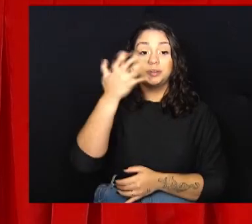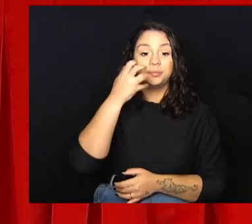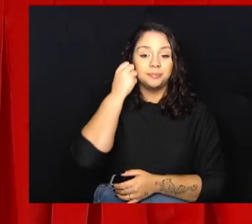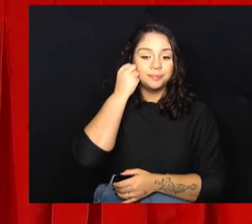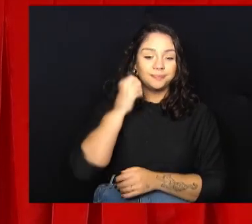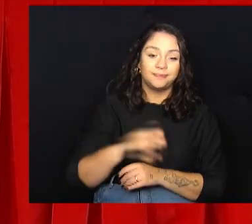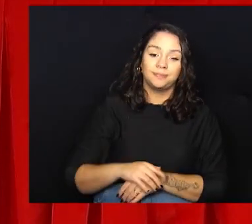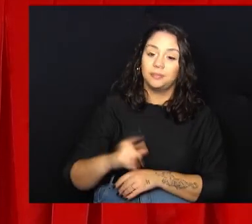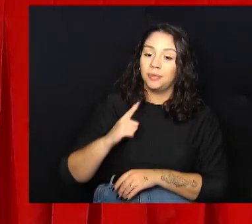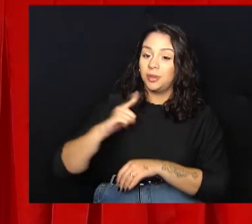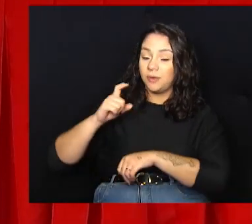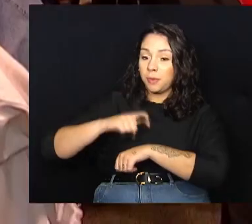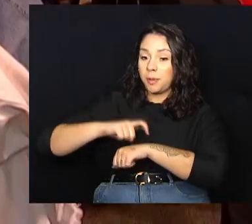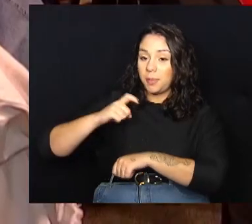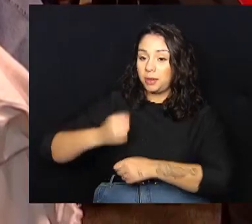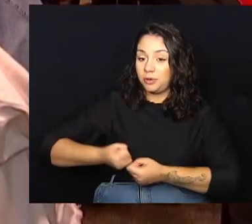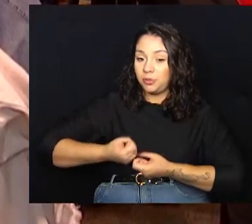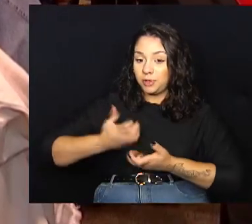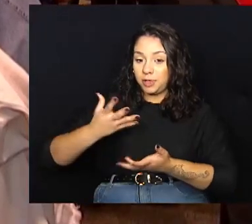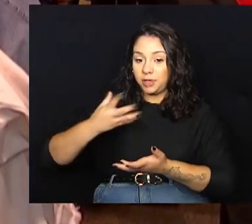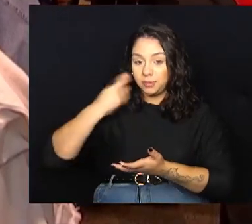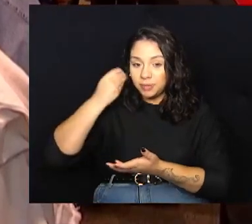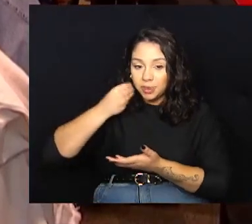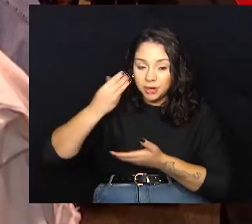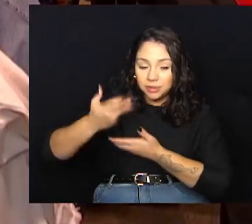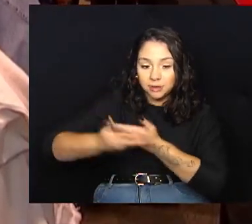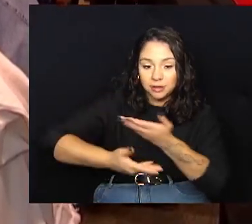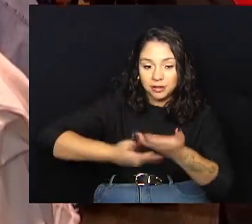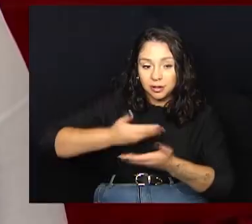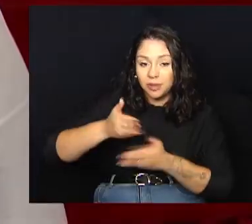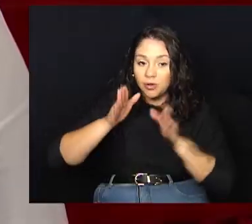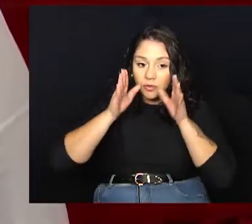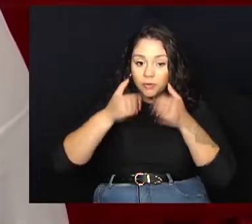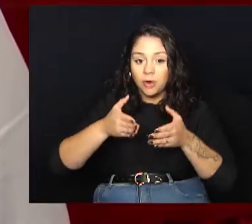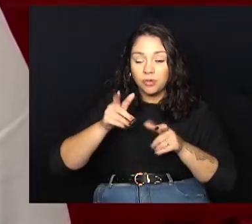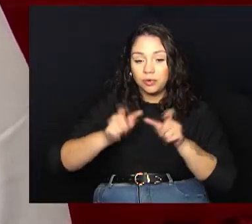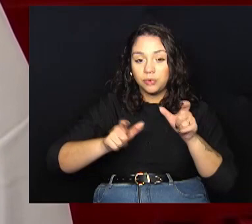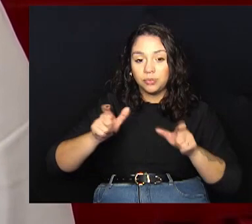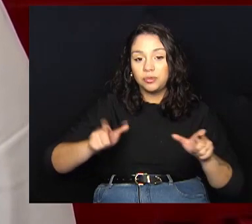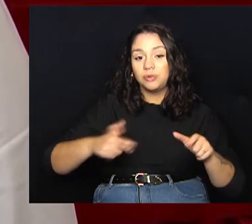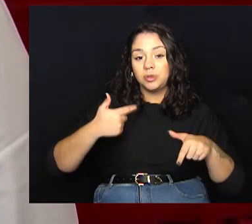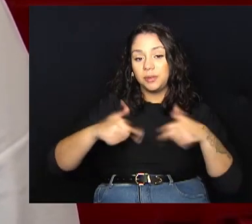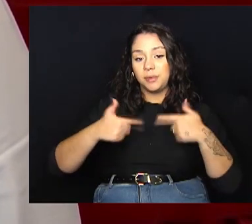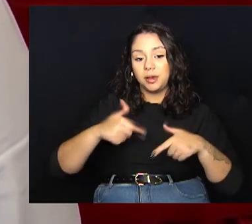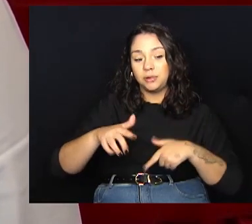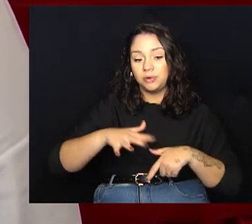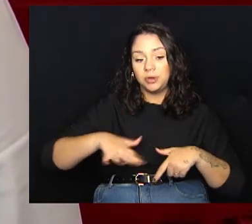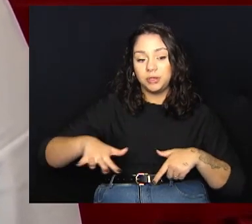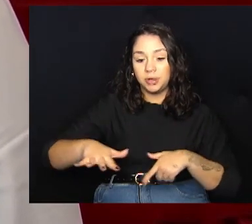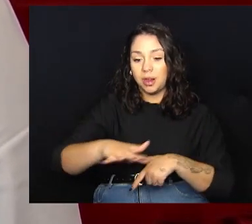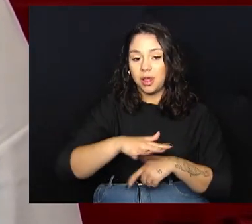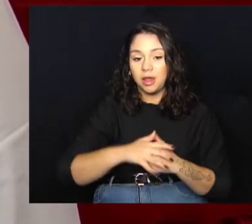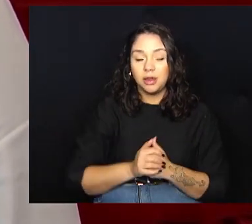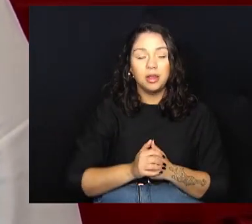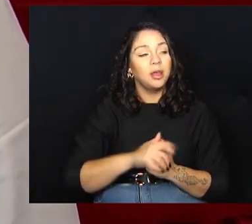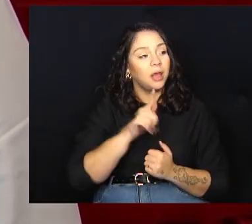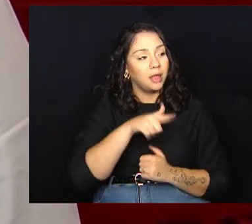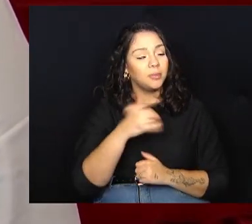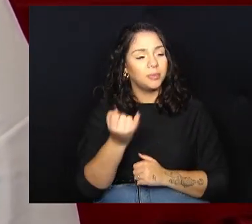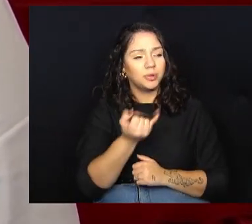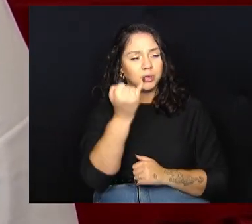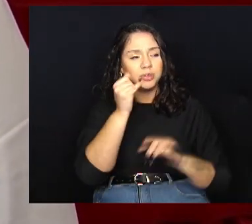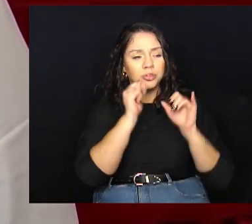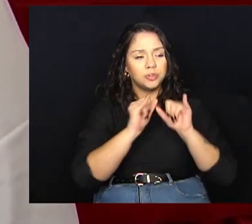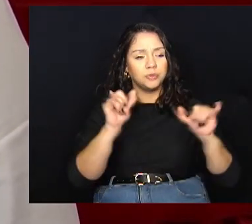compartilhamento de experiência com foco nos trabalhadores da rede bastante importante para nossa divulgação né e da proposta do